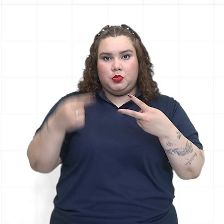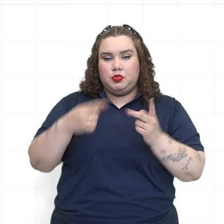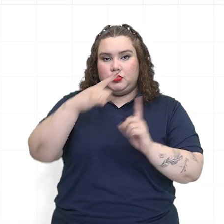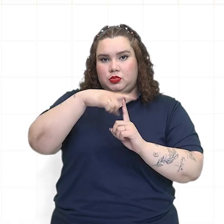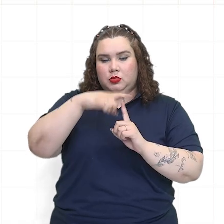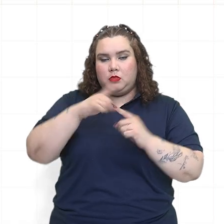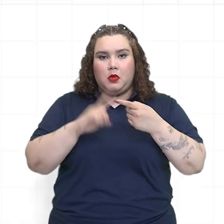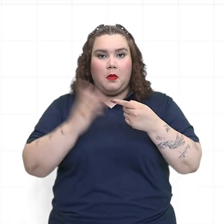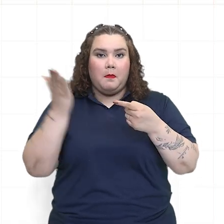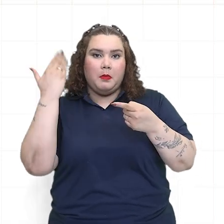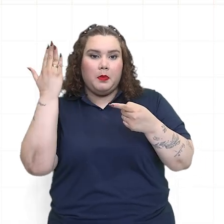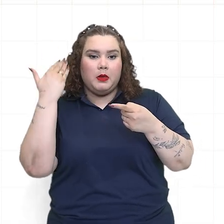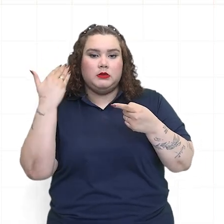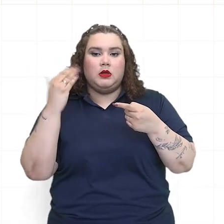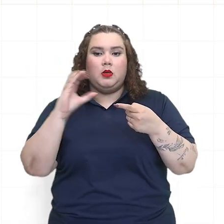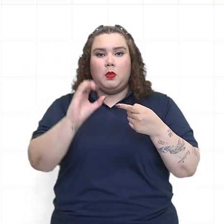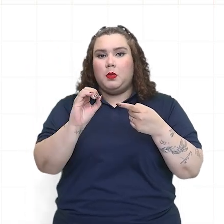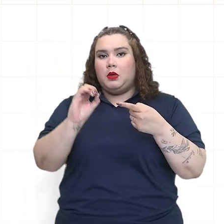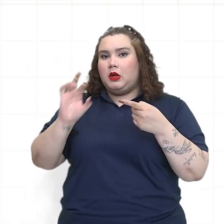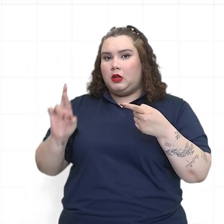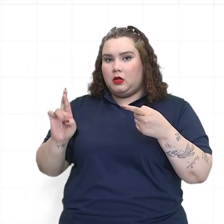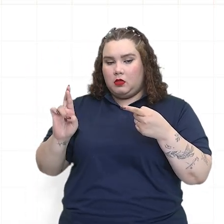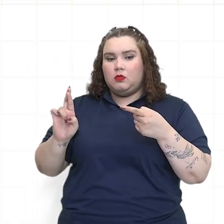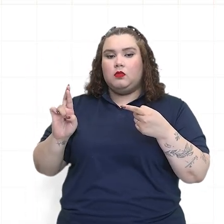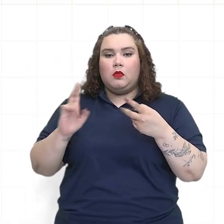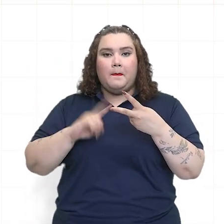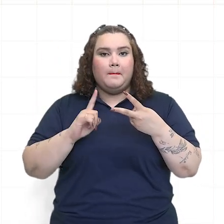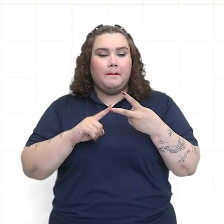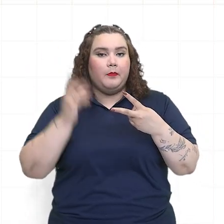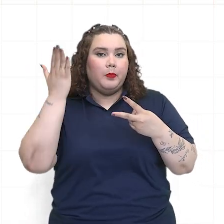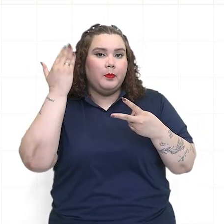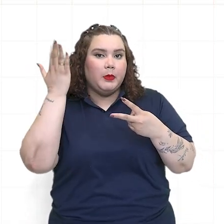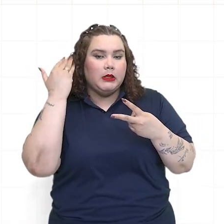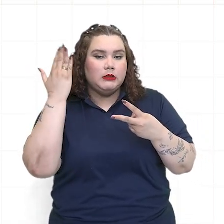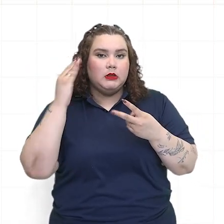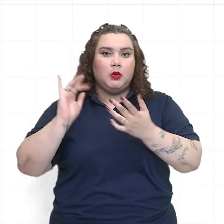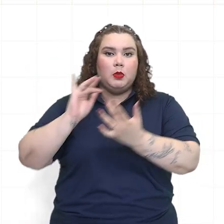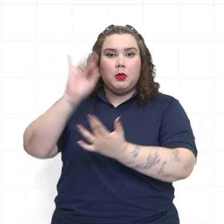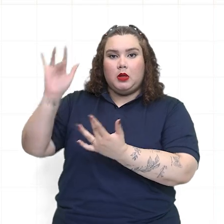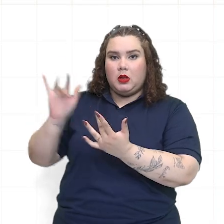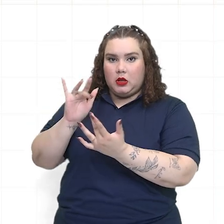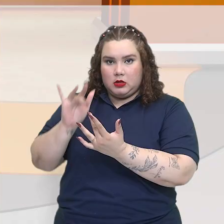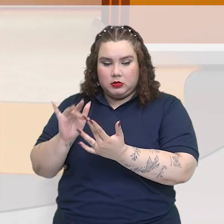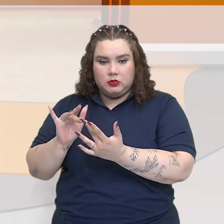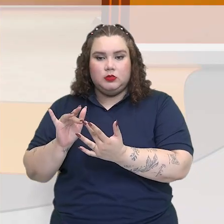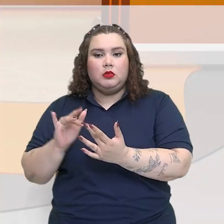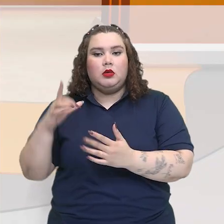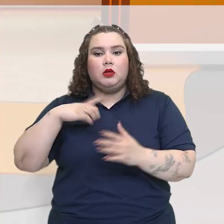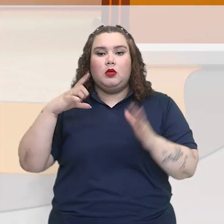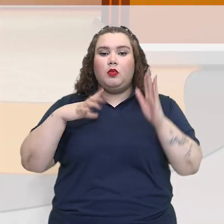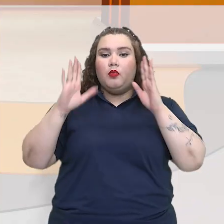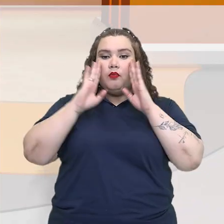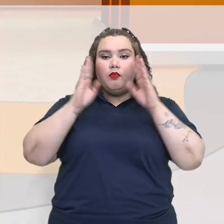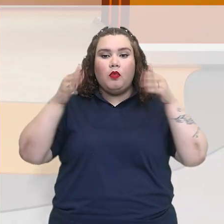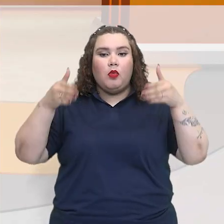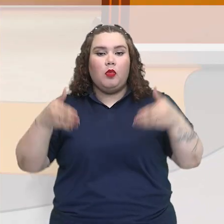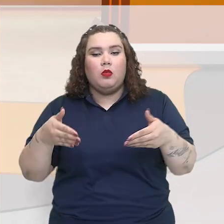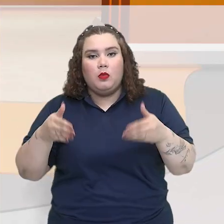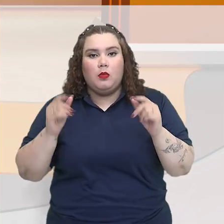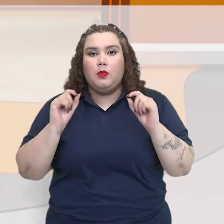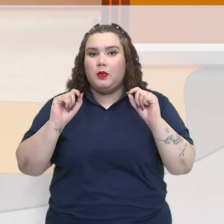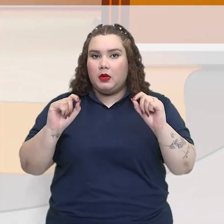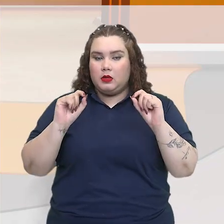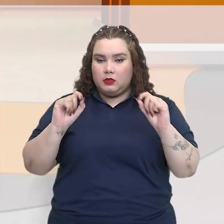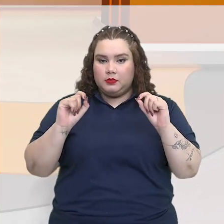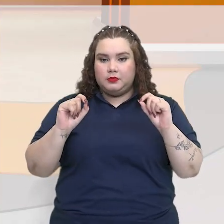Antiguidade Oriental e a Antiguidade Clássica, voltada ali